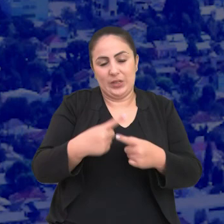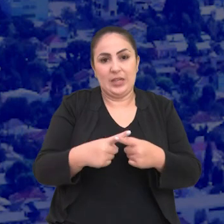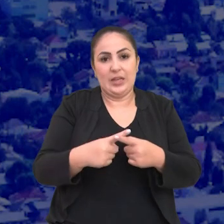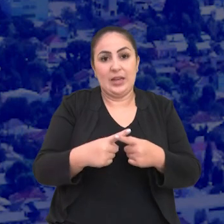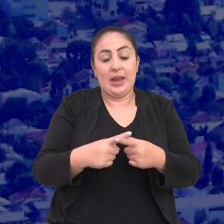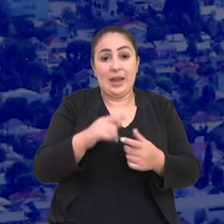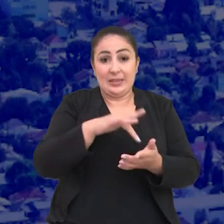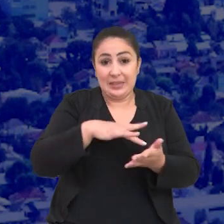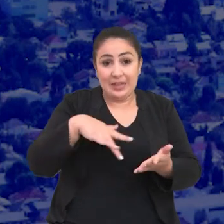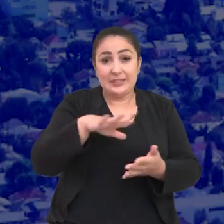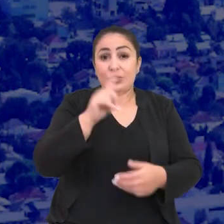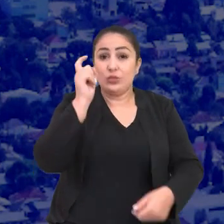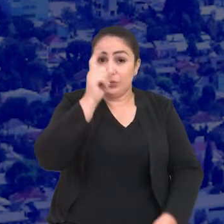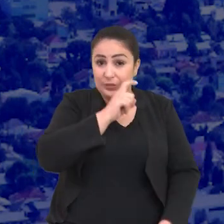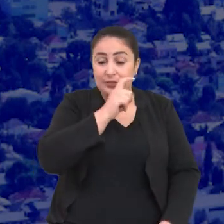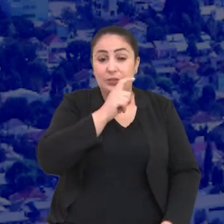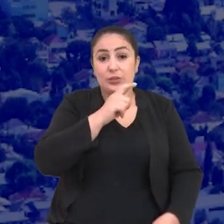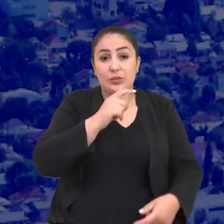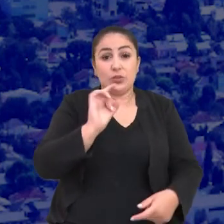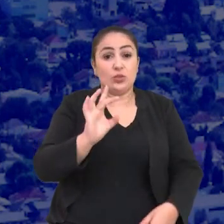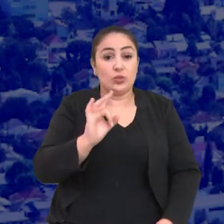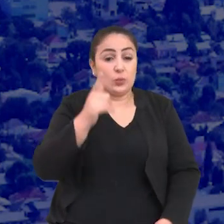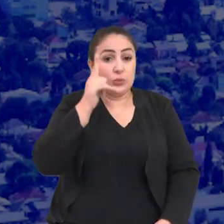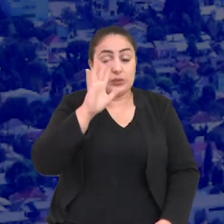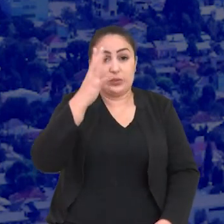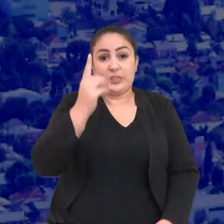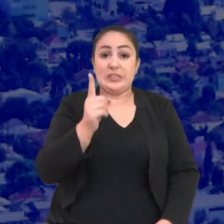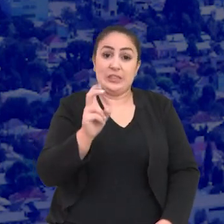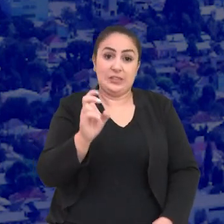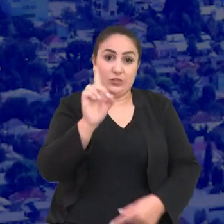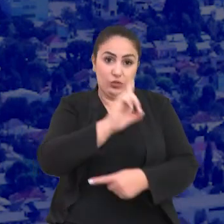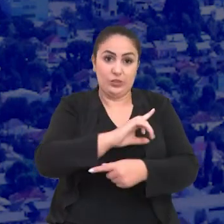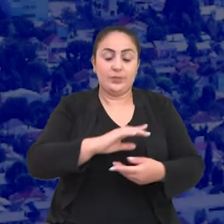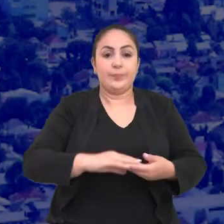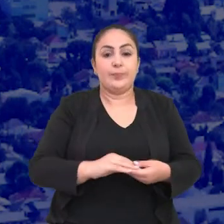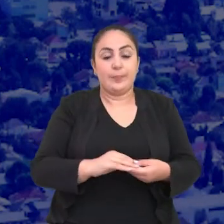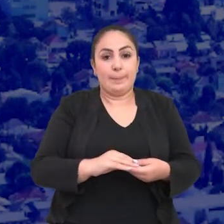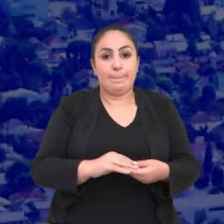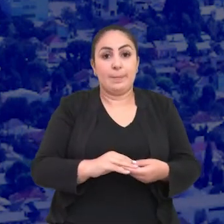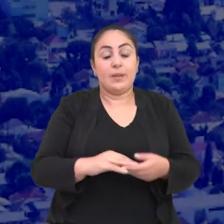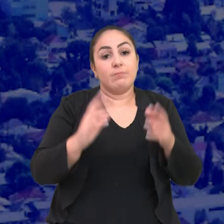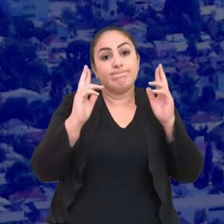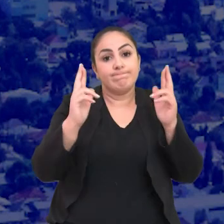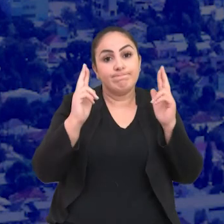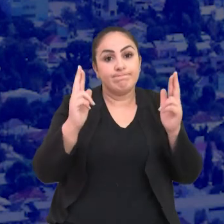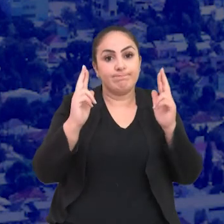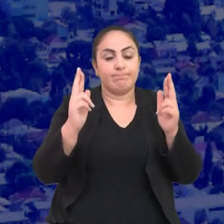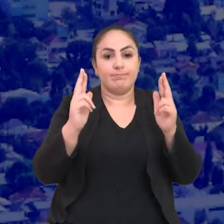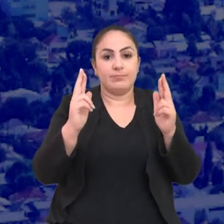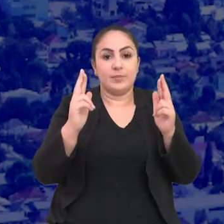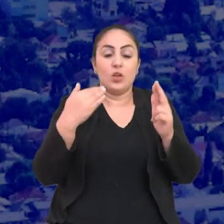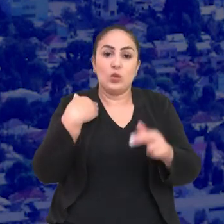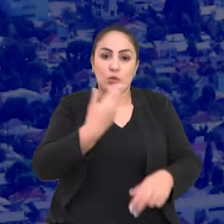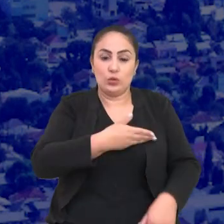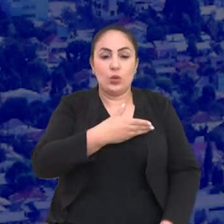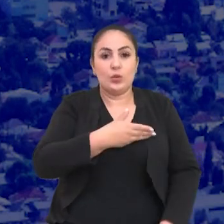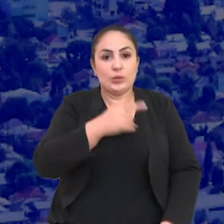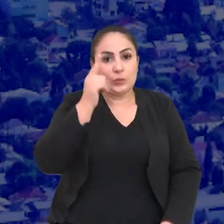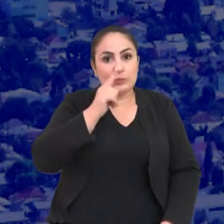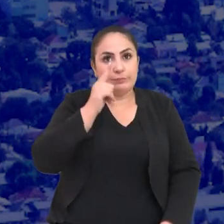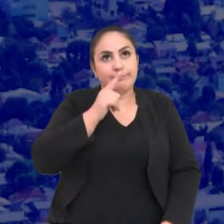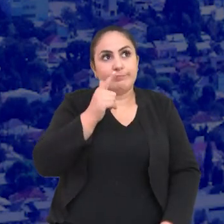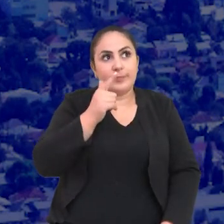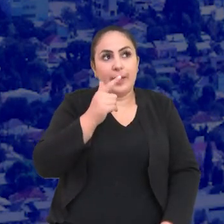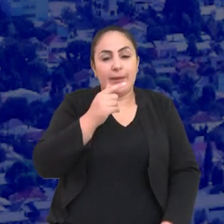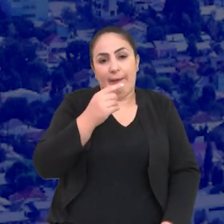mais tempo, porque a situação é muito difícil para ser solucionada em 15 dias. Tomara